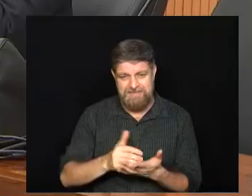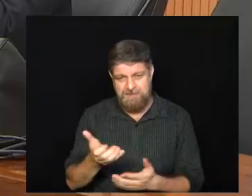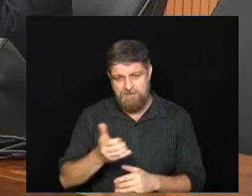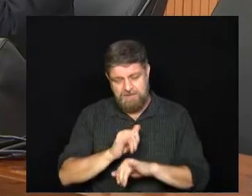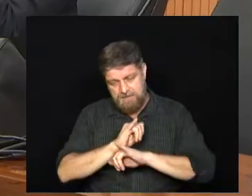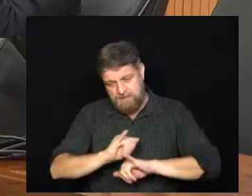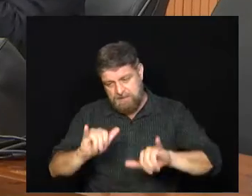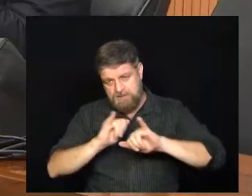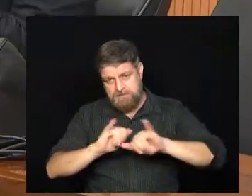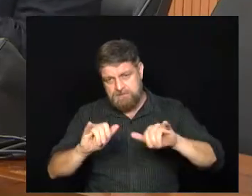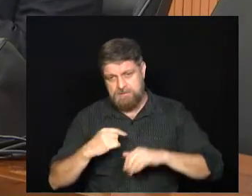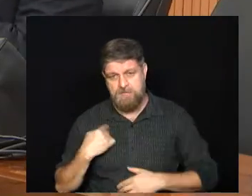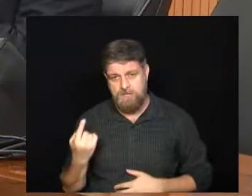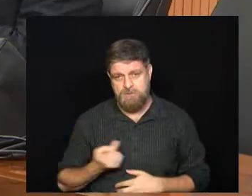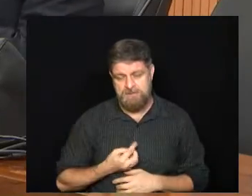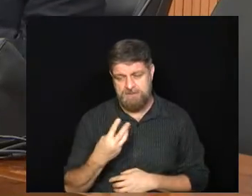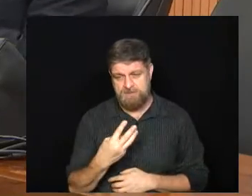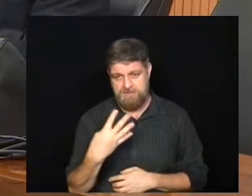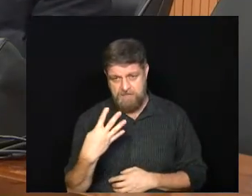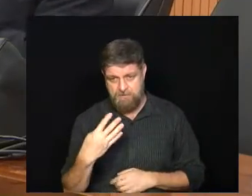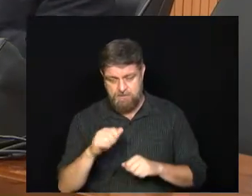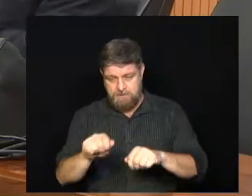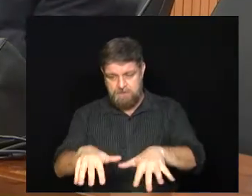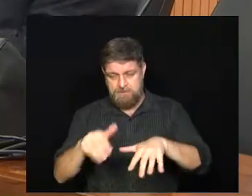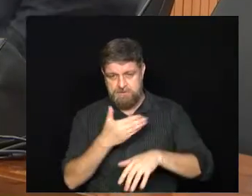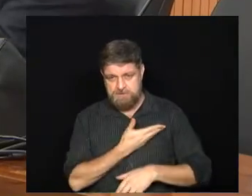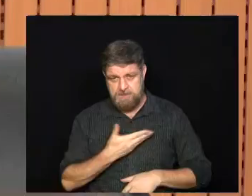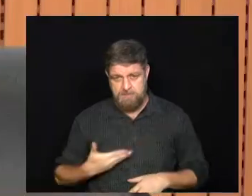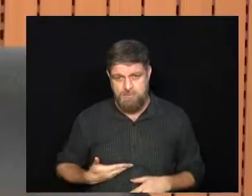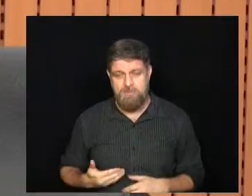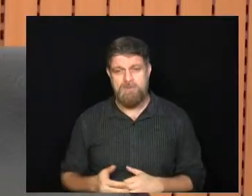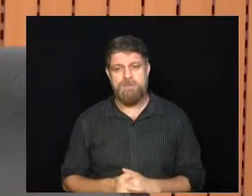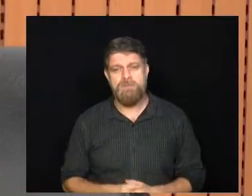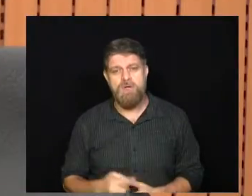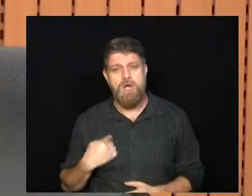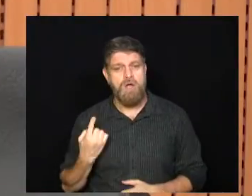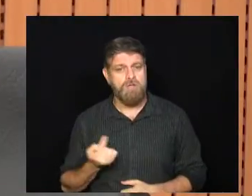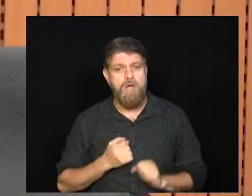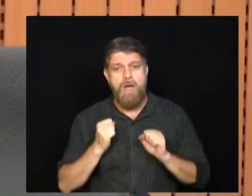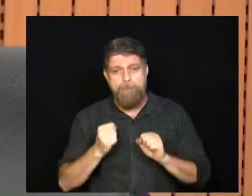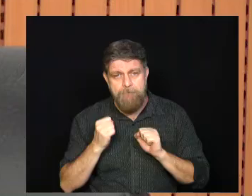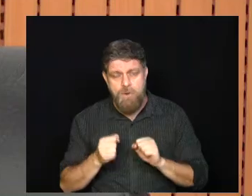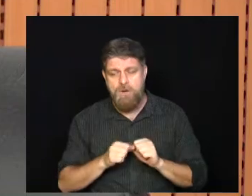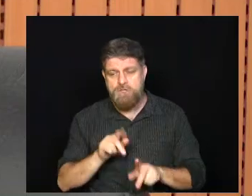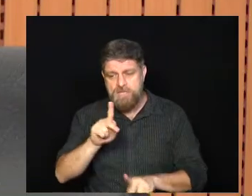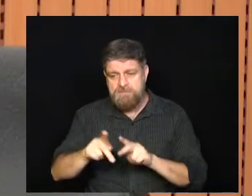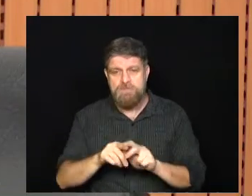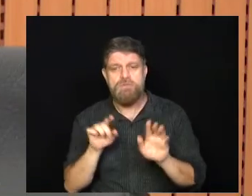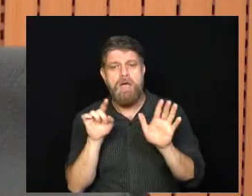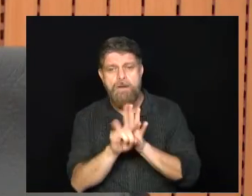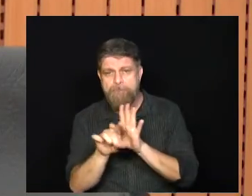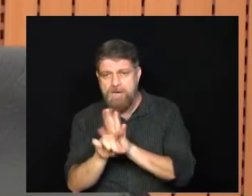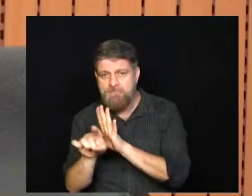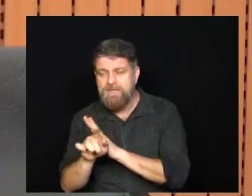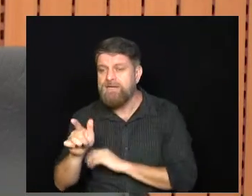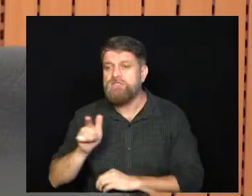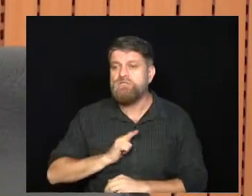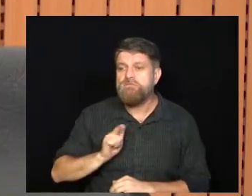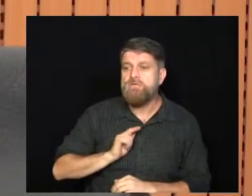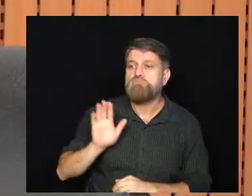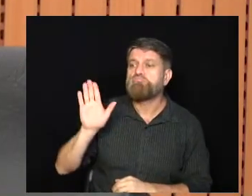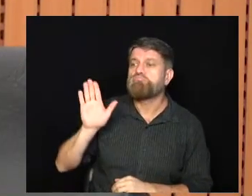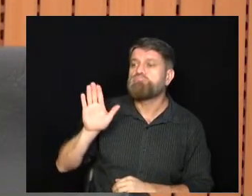aqui na 34ª audiência do segundo quadrimestre, estamos abertos a perguntas ao público, estamos aguardando, se tiver alguma pergunta que